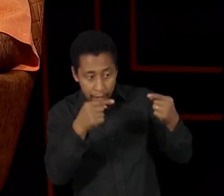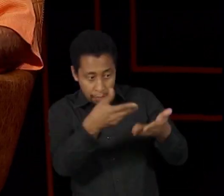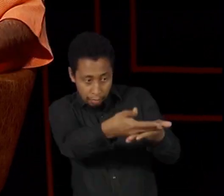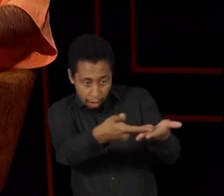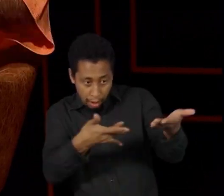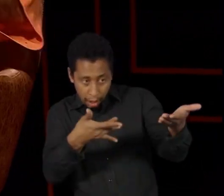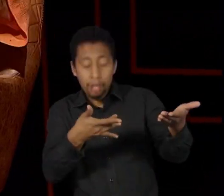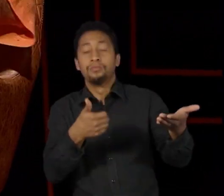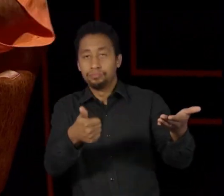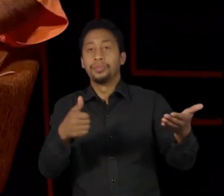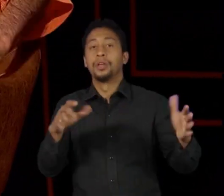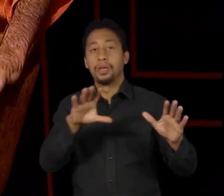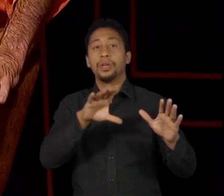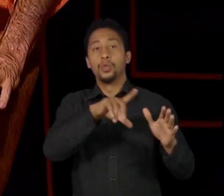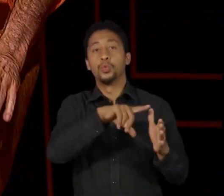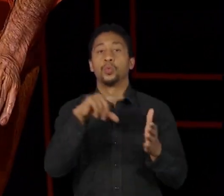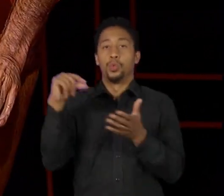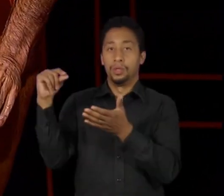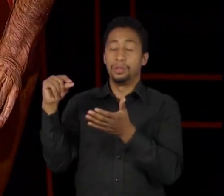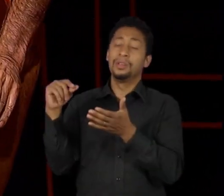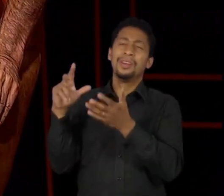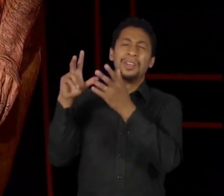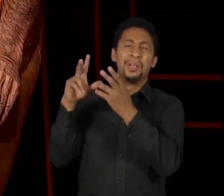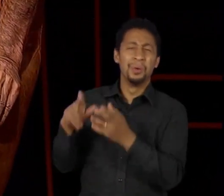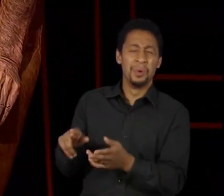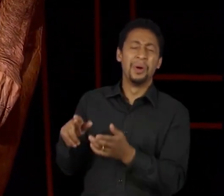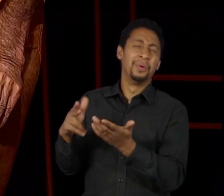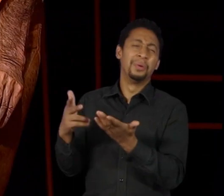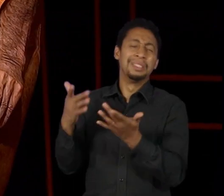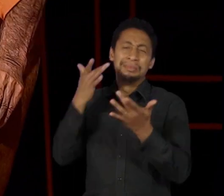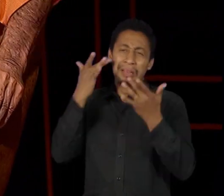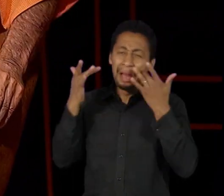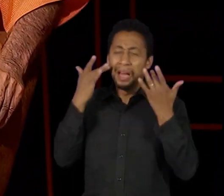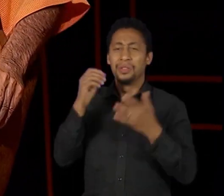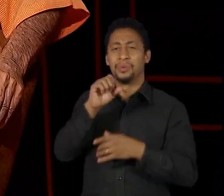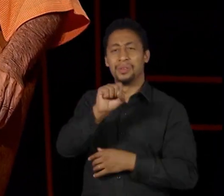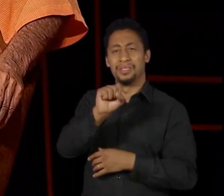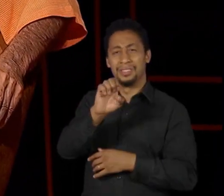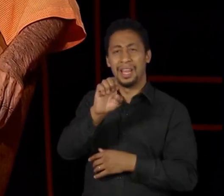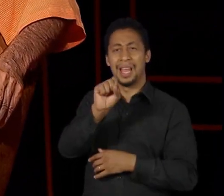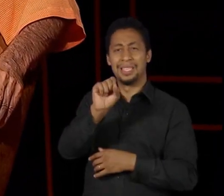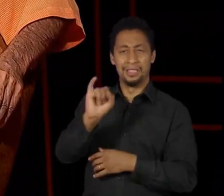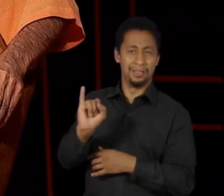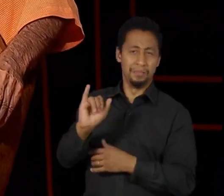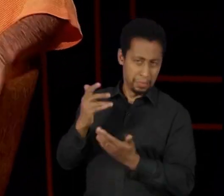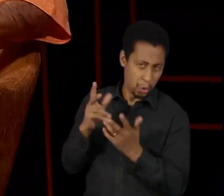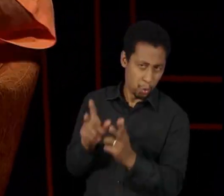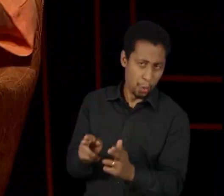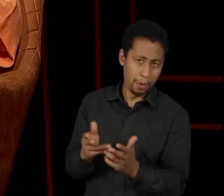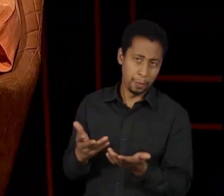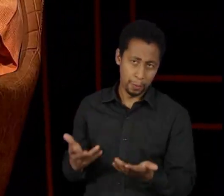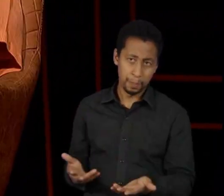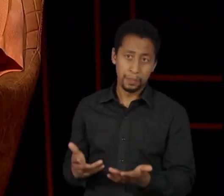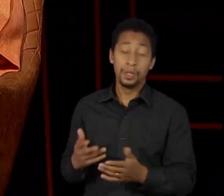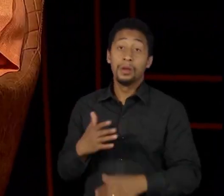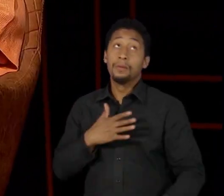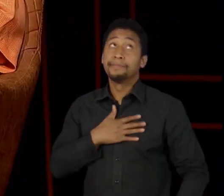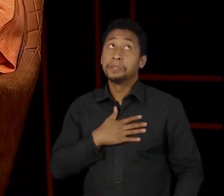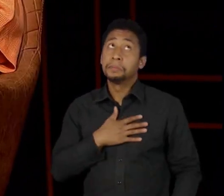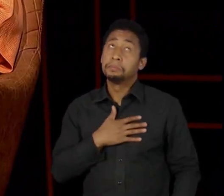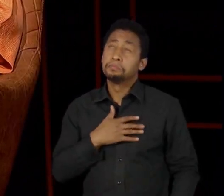o teatro do SESI foi assim também um certo tempo. Né? Depois mudou. Mas foi